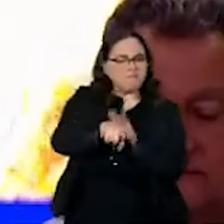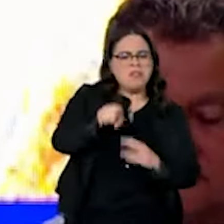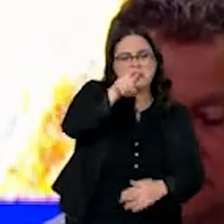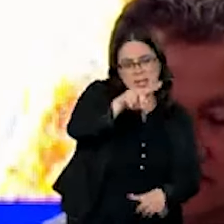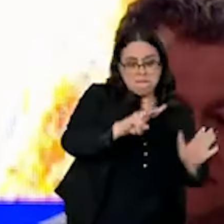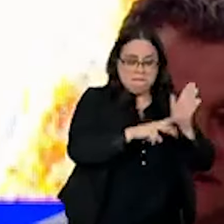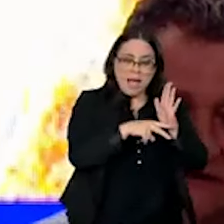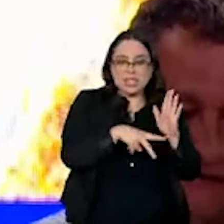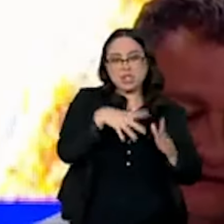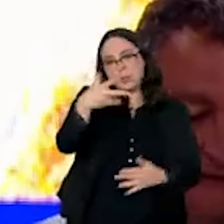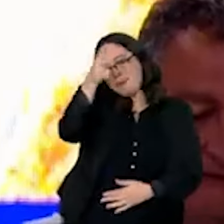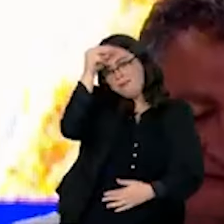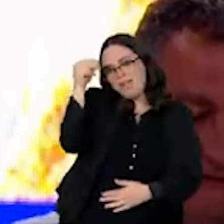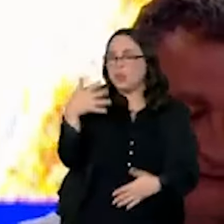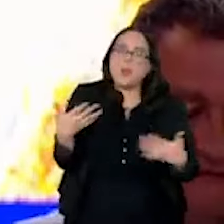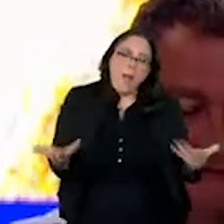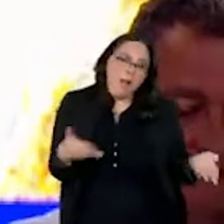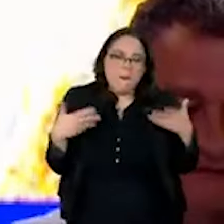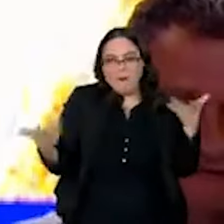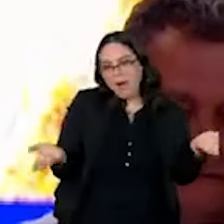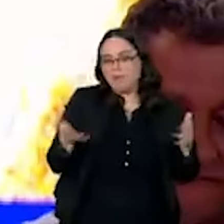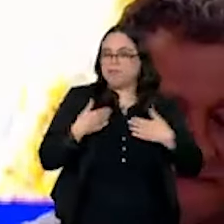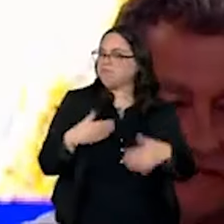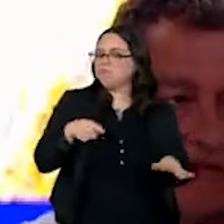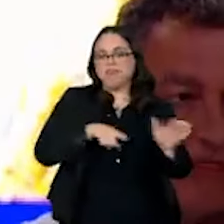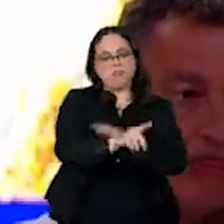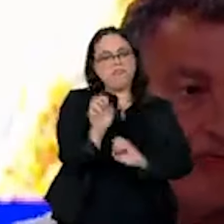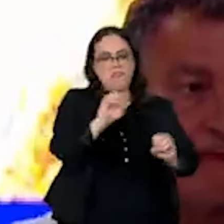que partido é um prefeito, de que partido é um